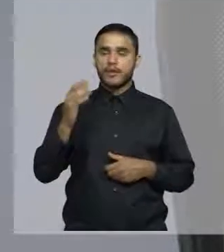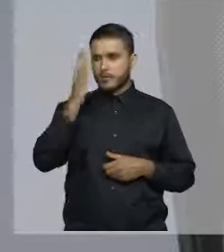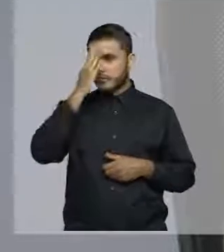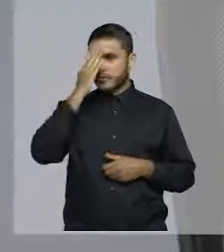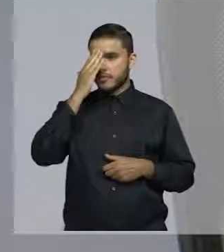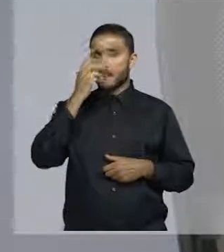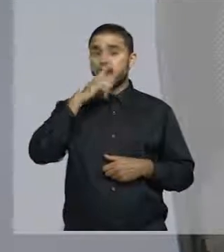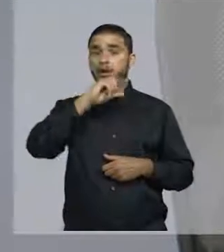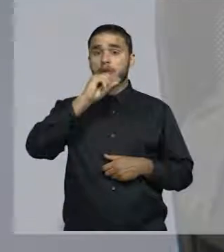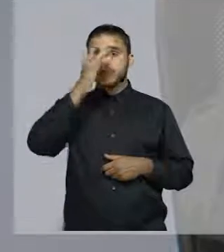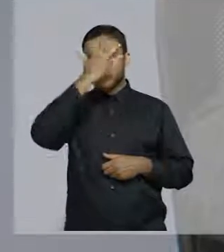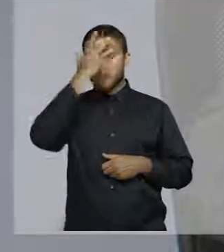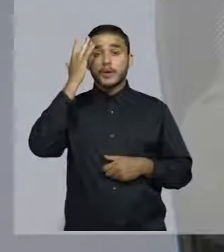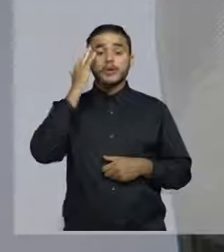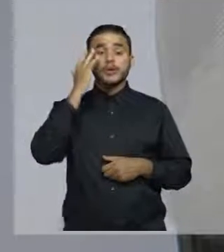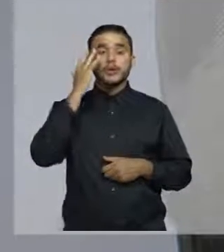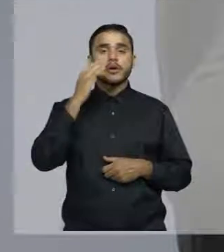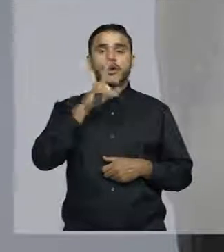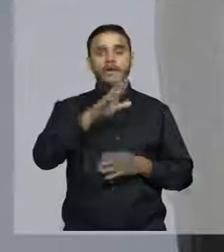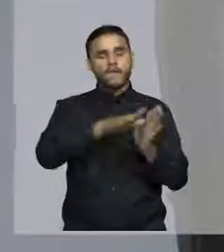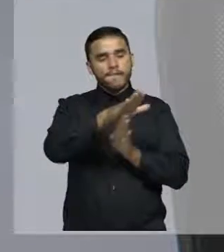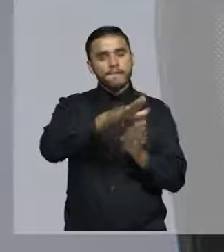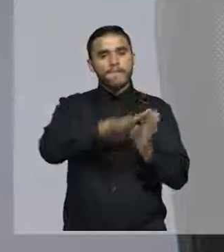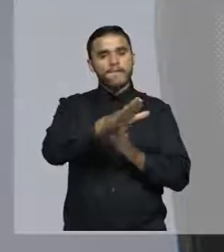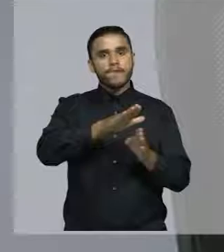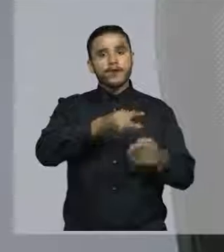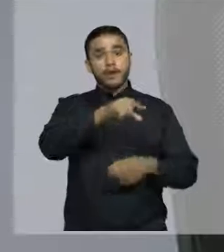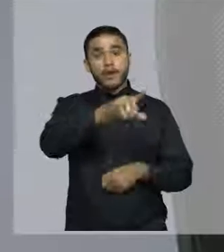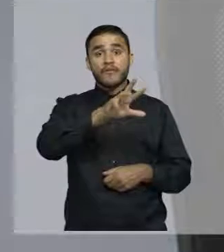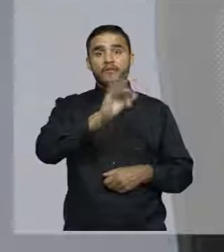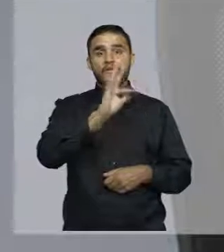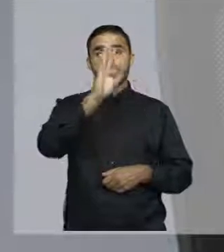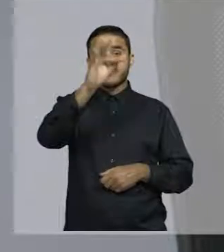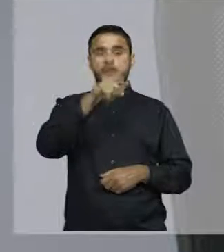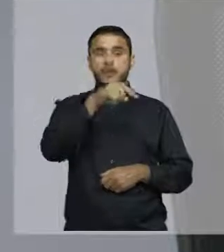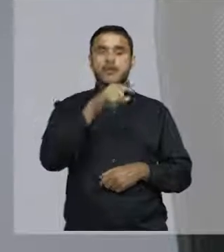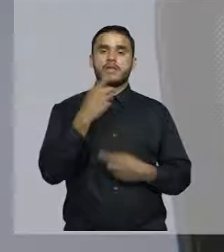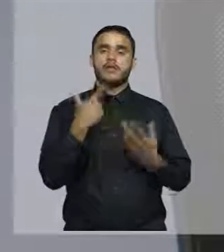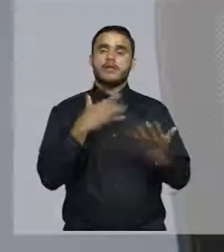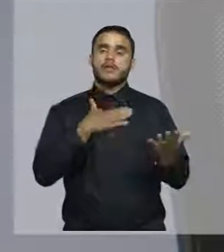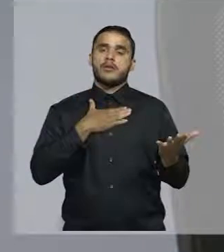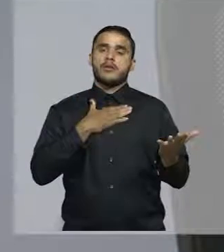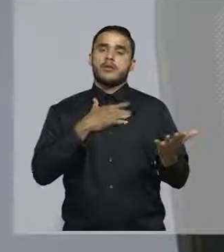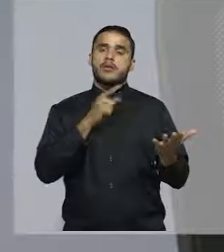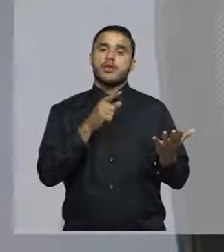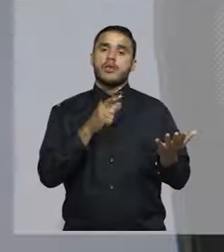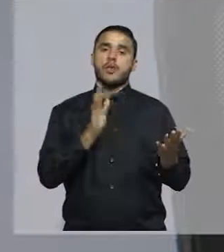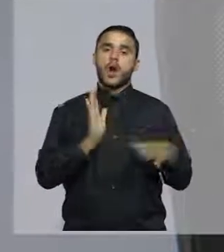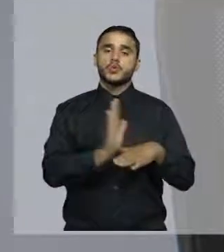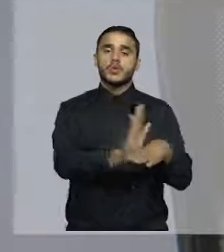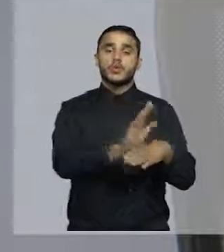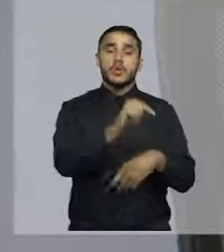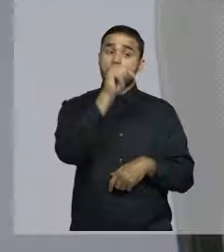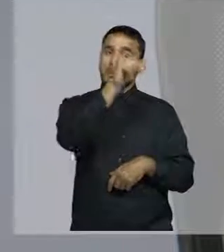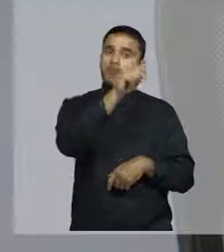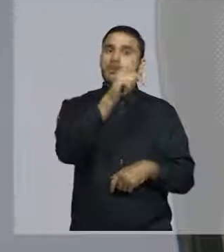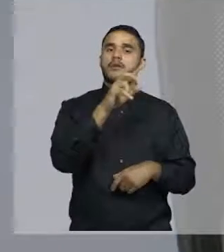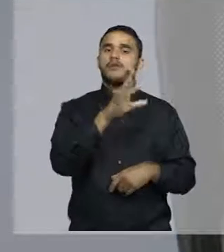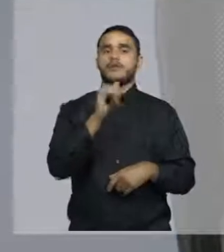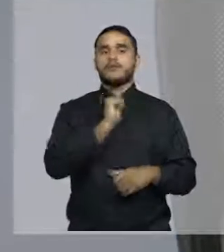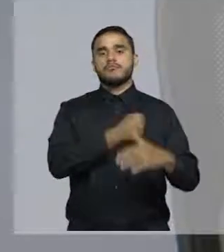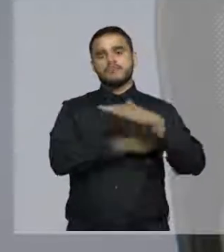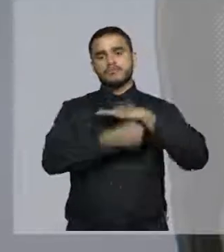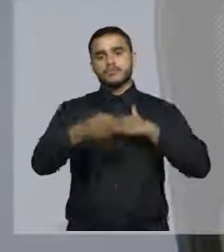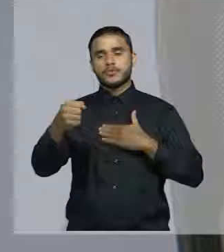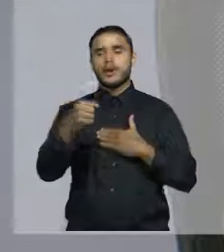concurso. Então a gente já tem isso enraizado dentro das instituições, não mais local, mas sim alcançando a federação